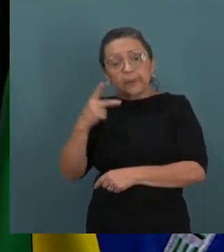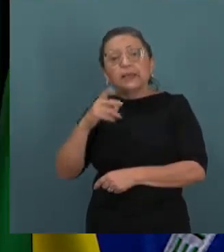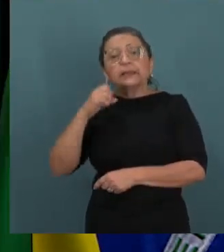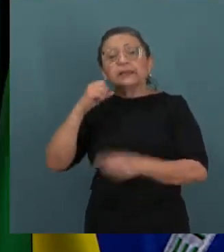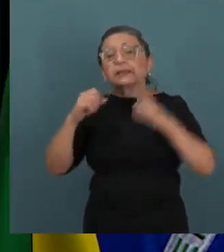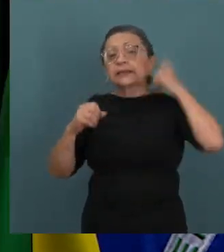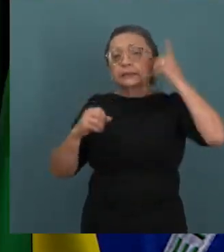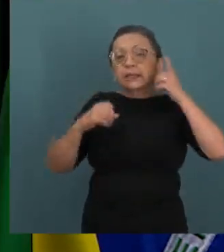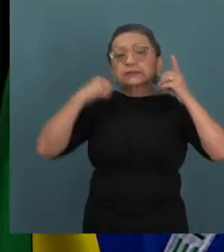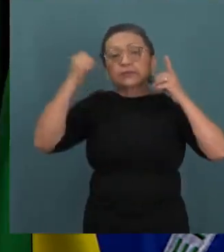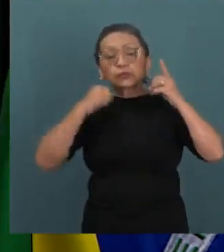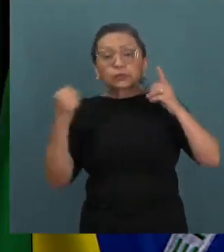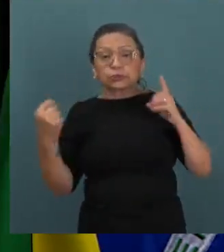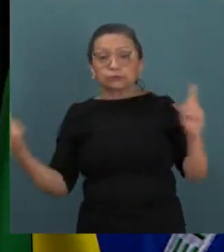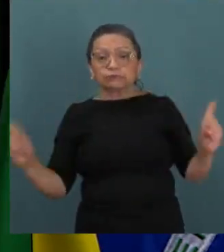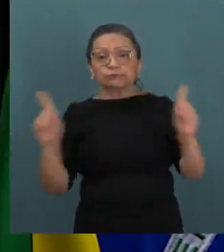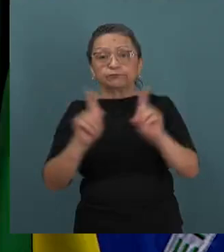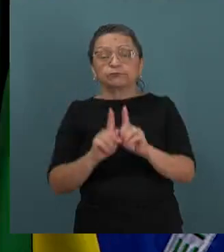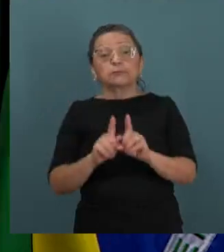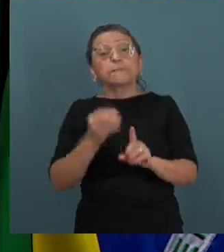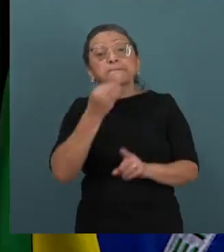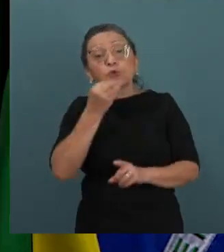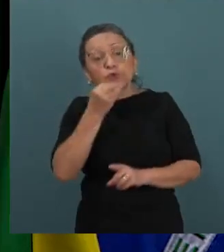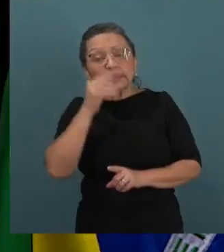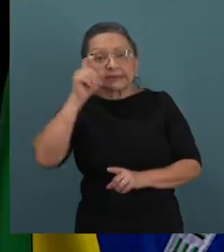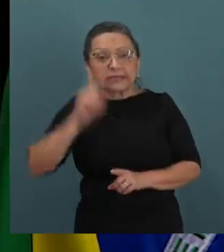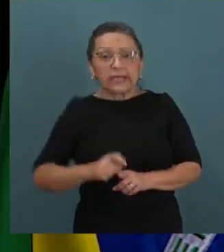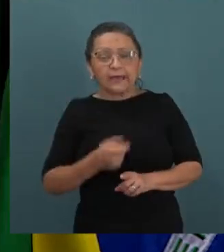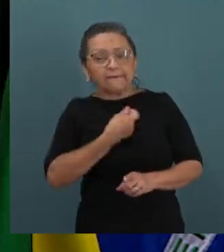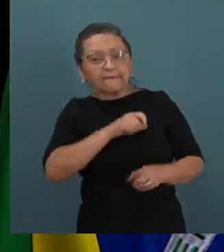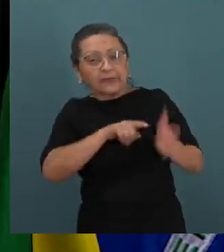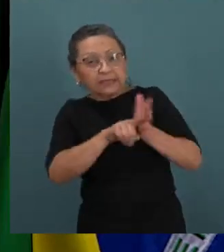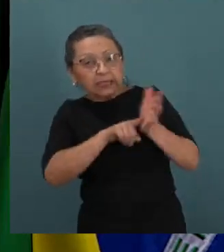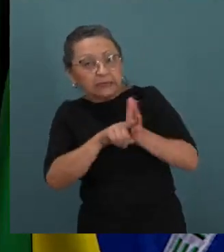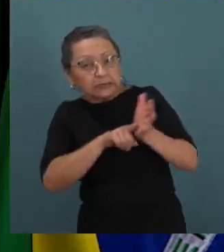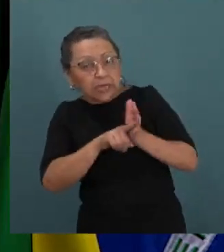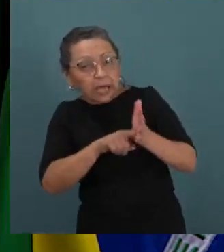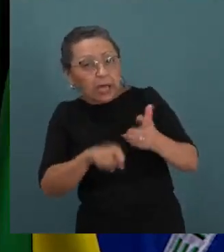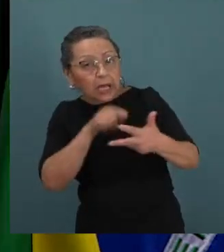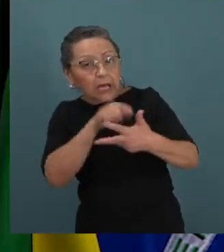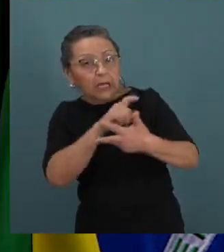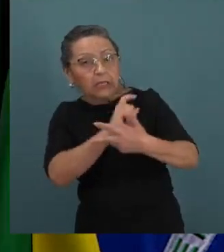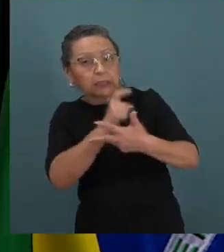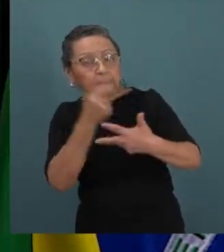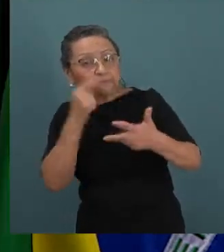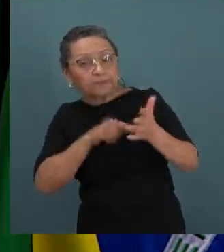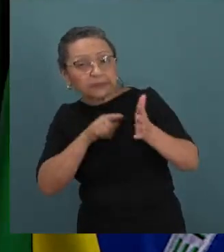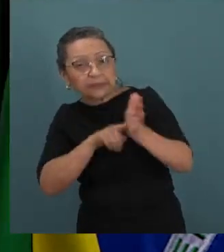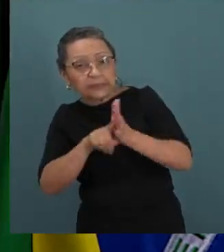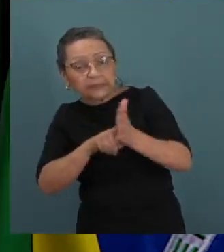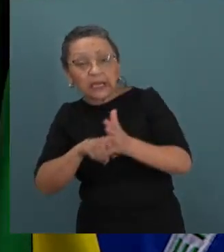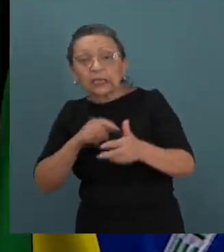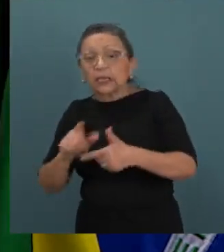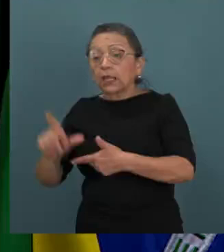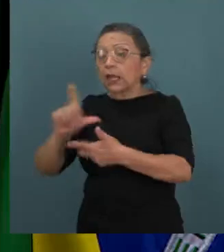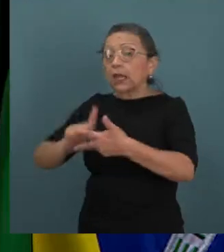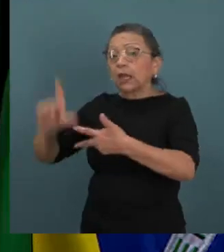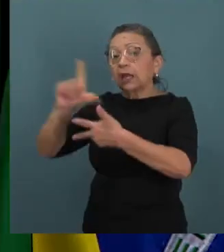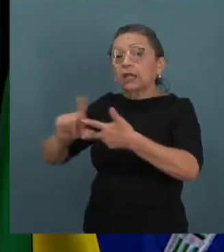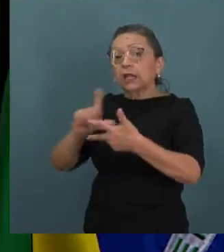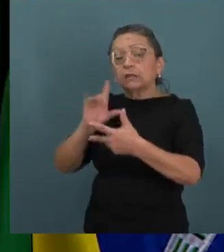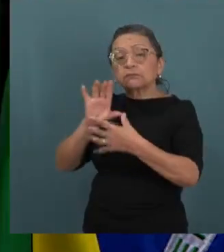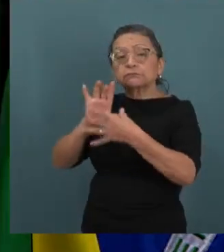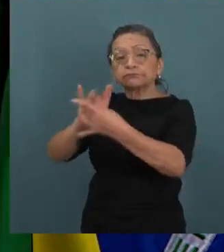deputados e senadores, que deveria ser fiscalizar o poder executivo e legislar em sintonia